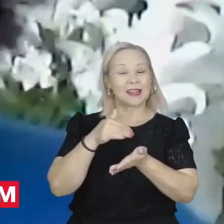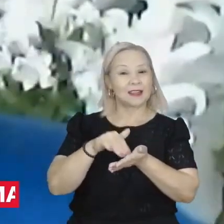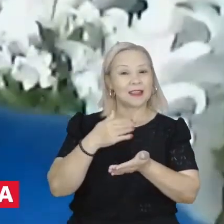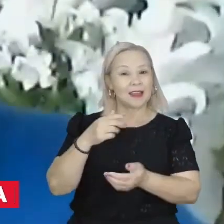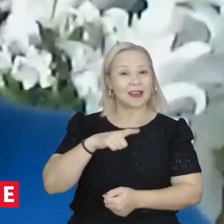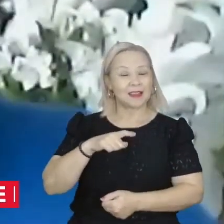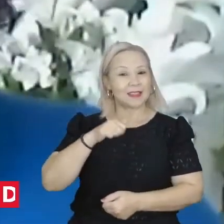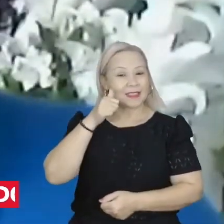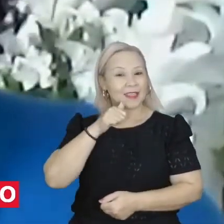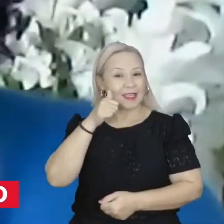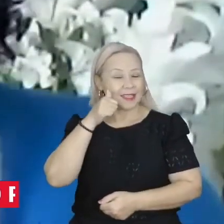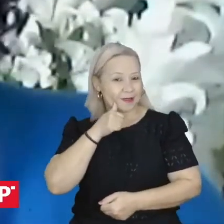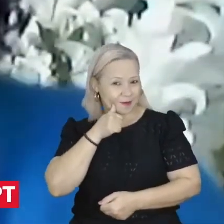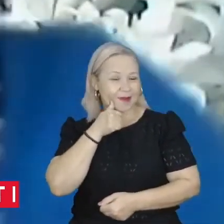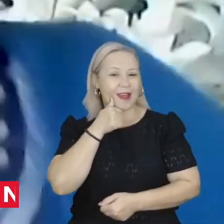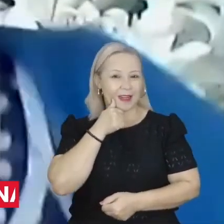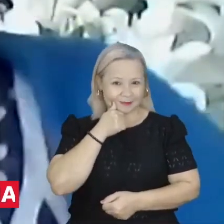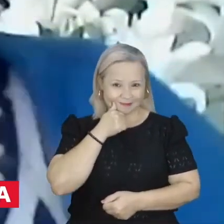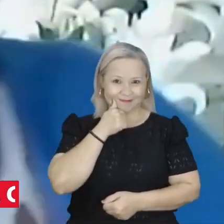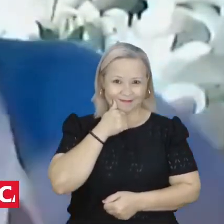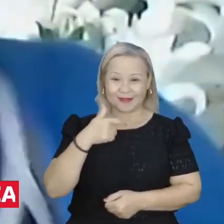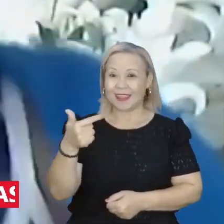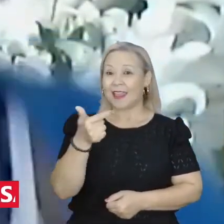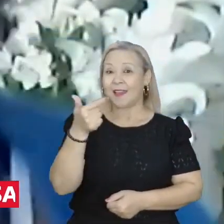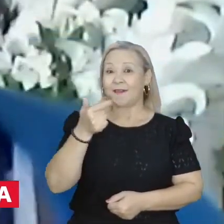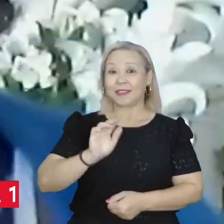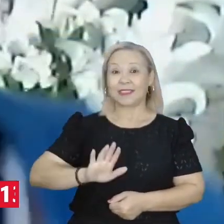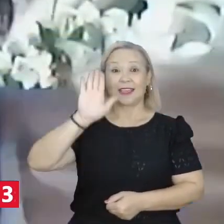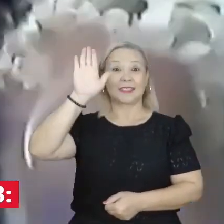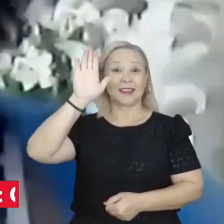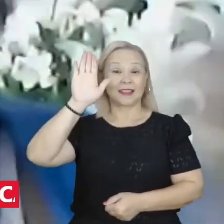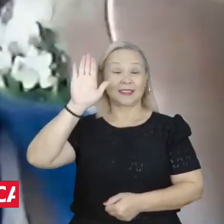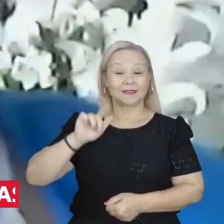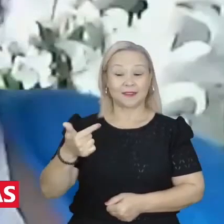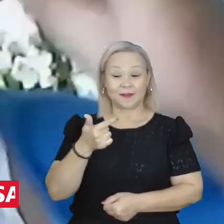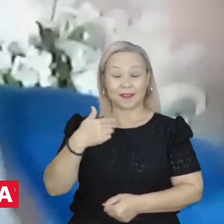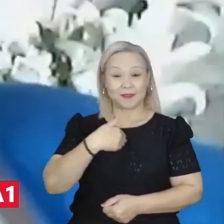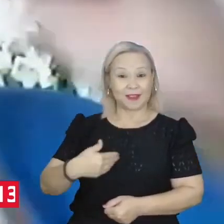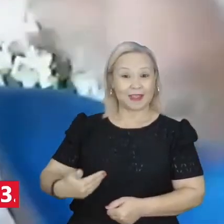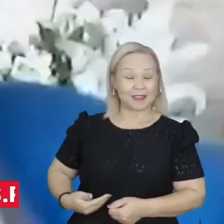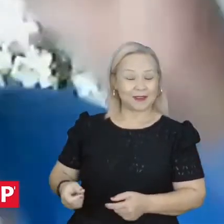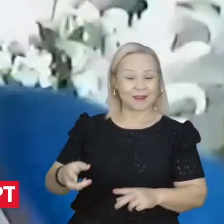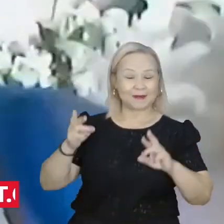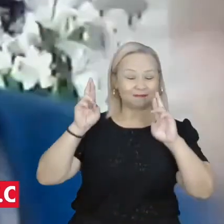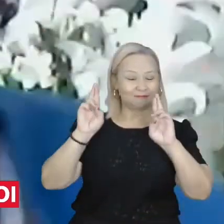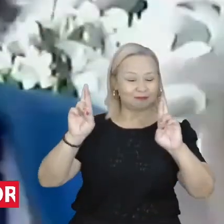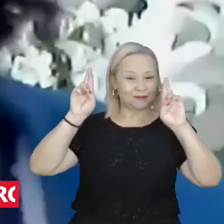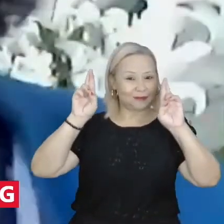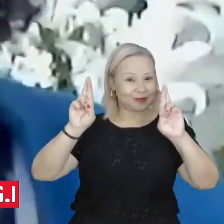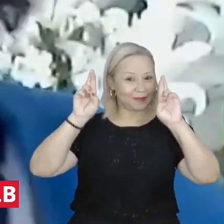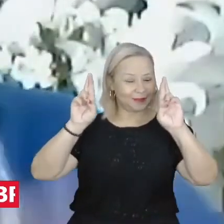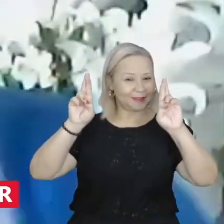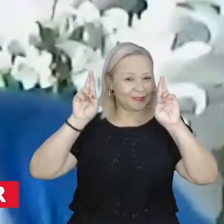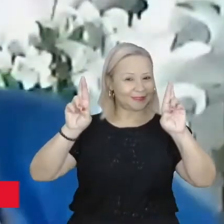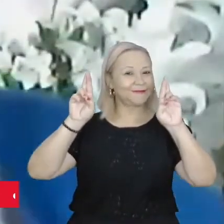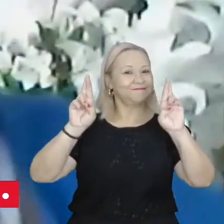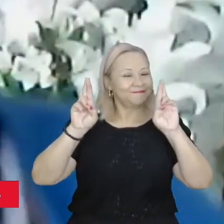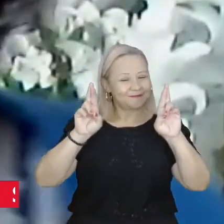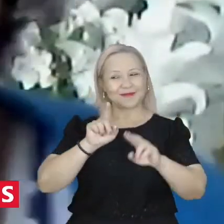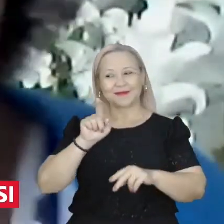não sou eu mais sozinha, né? Nós estamos vivendo um outro